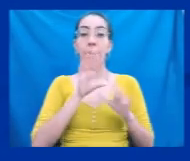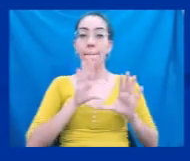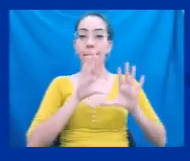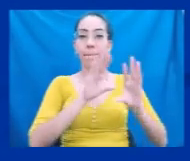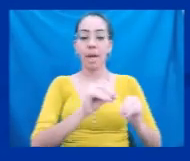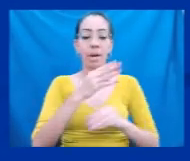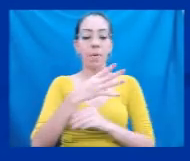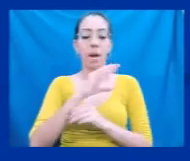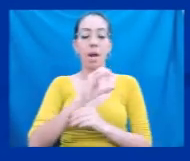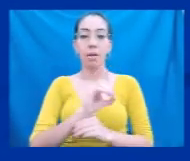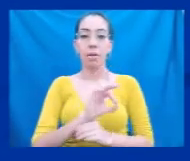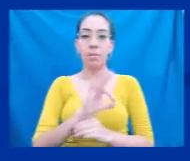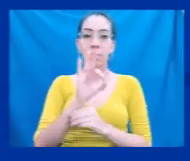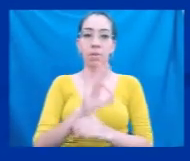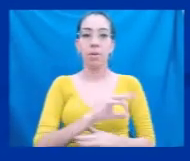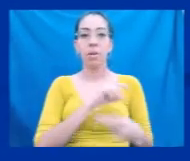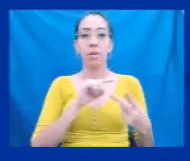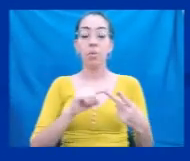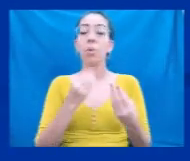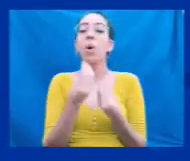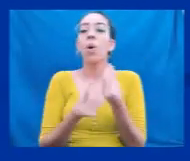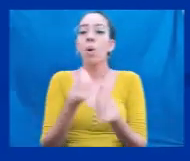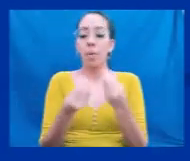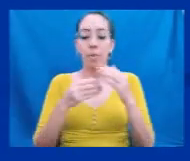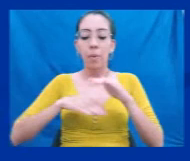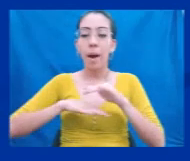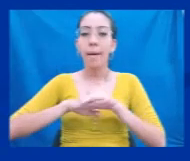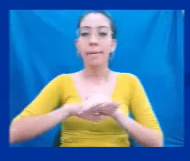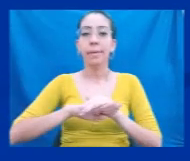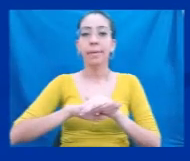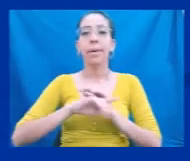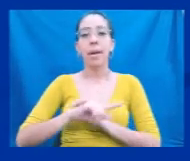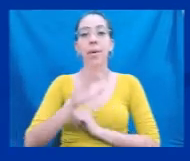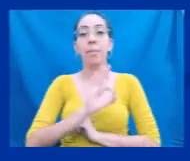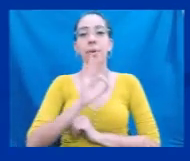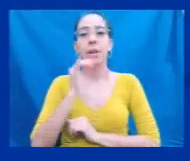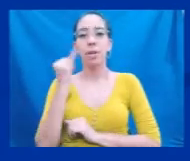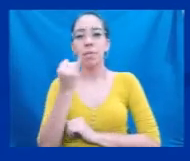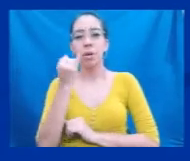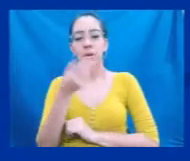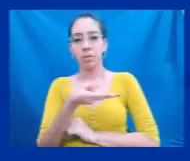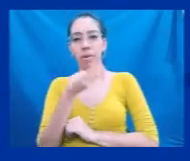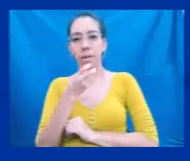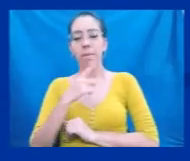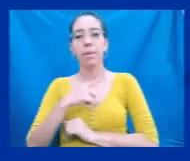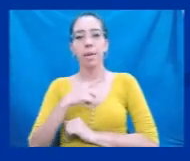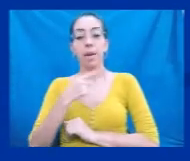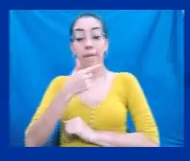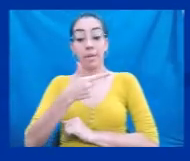A armazenagem é um percentual bem importante. Vejam, o risco, né, na armazenagem é